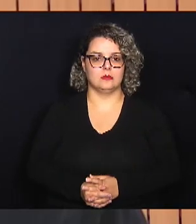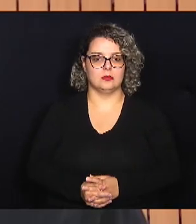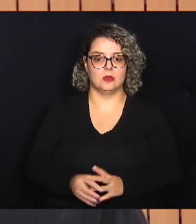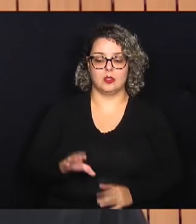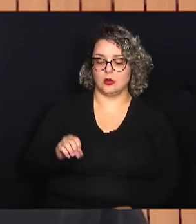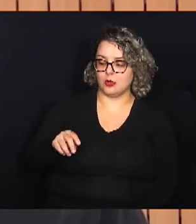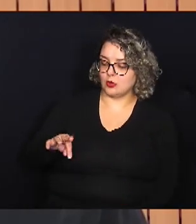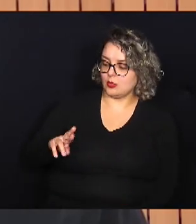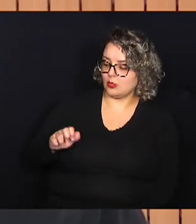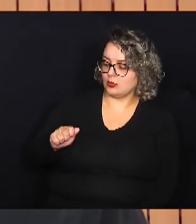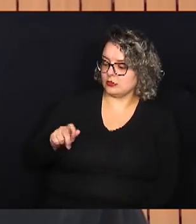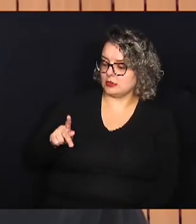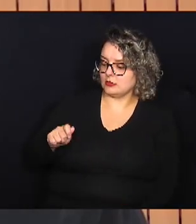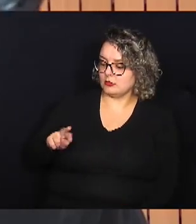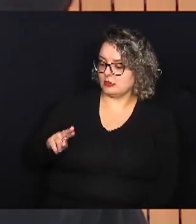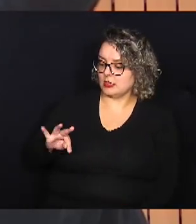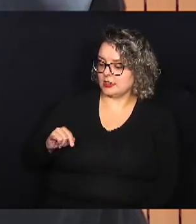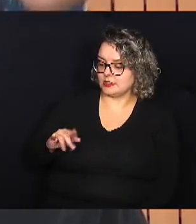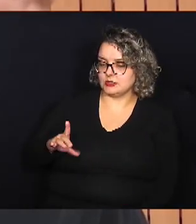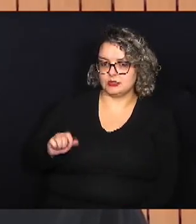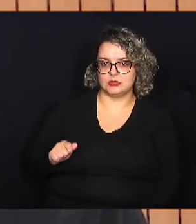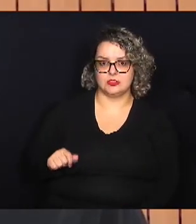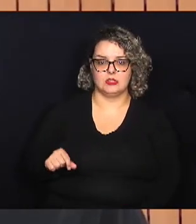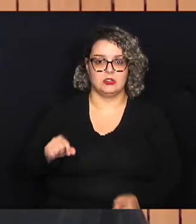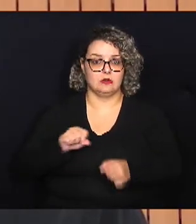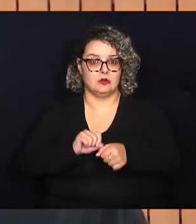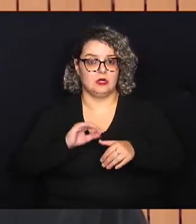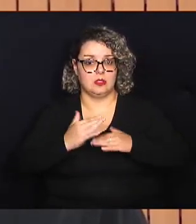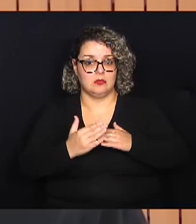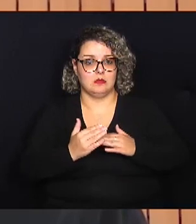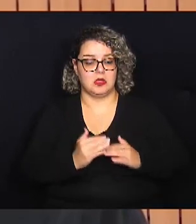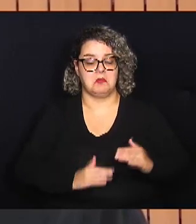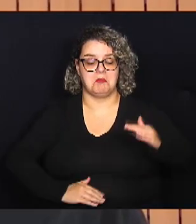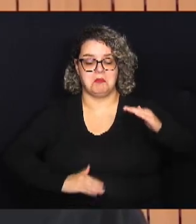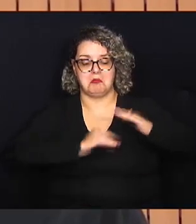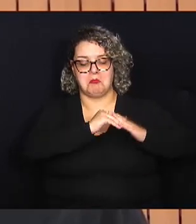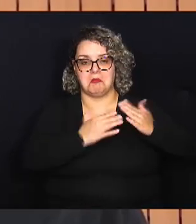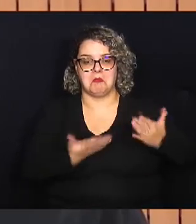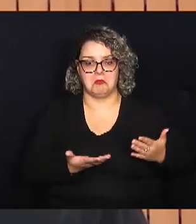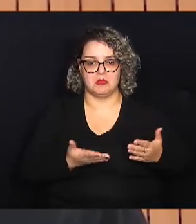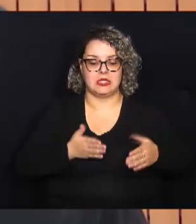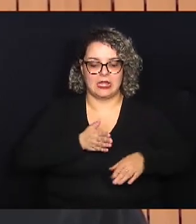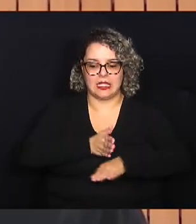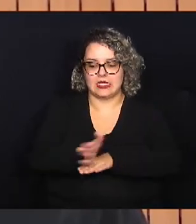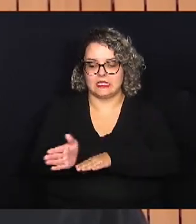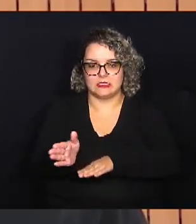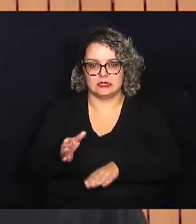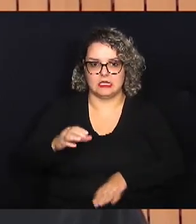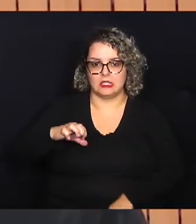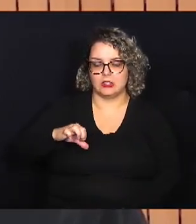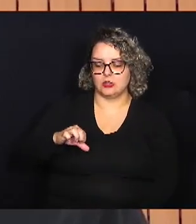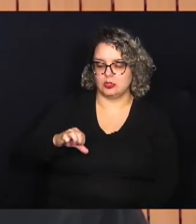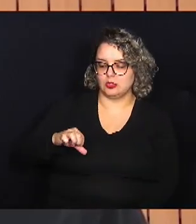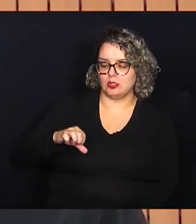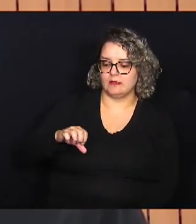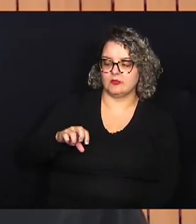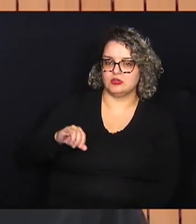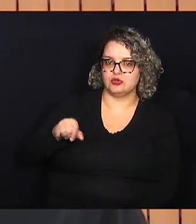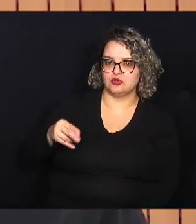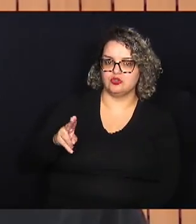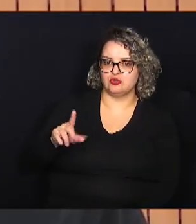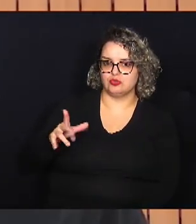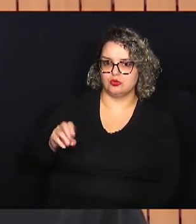de uma grande construtora que fez um bairro inteiro de alto padrão na entrada de Indaiatuba. Quem conhece Indaiatuba, na entrada 9 de julho, que chama Parque Merak. Do